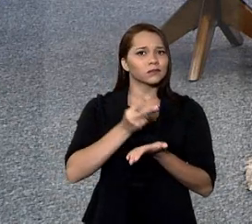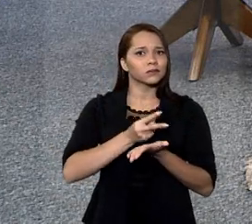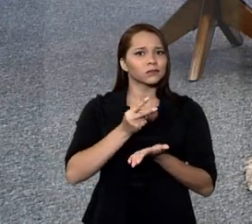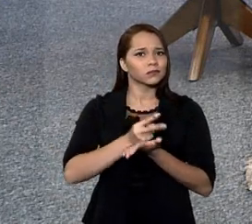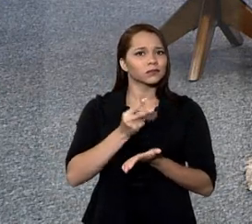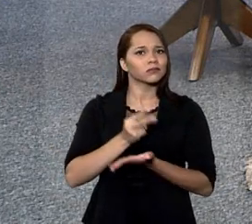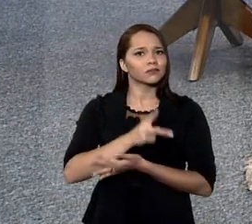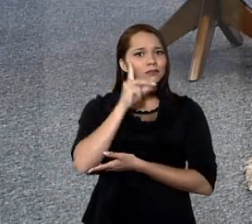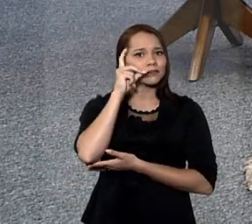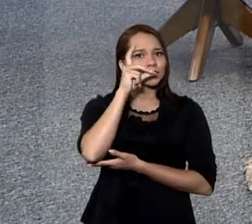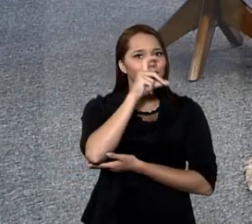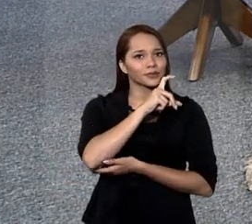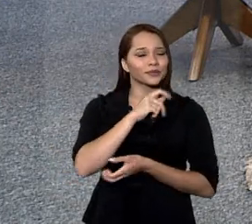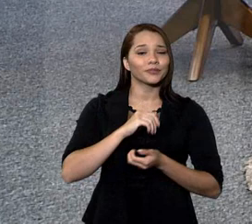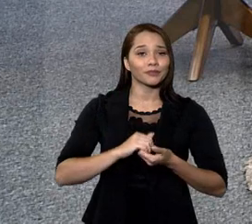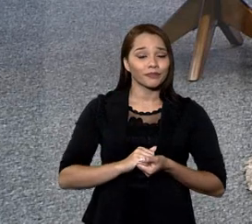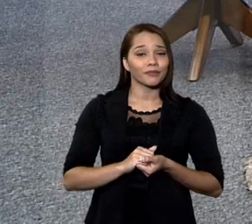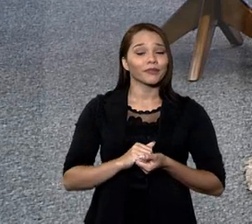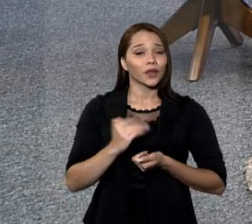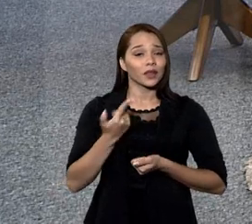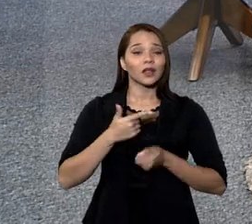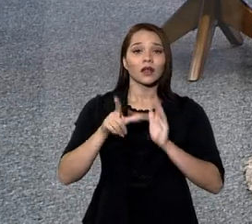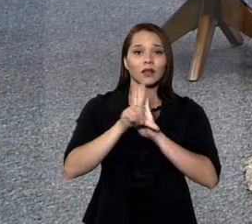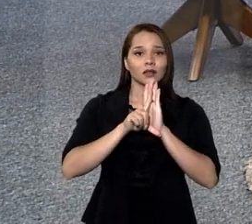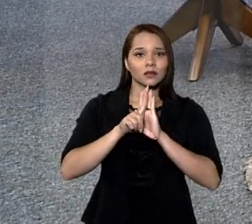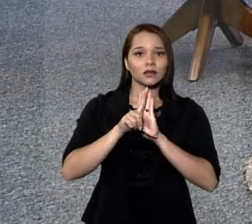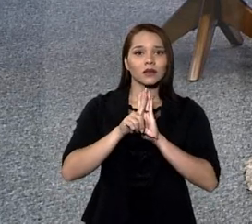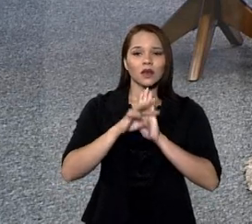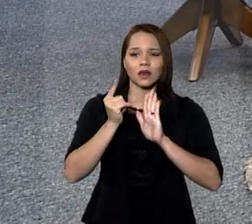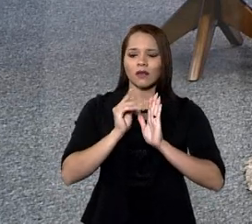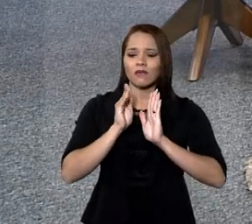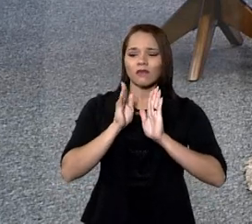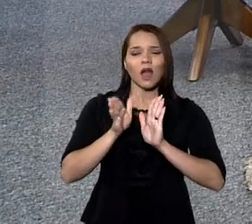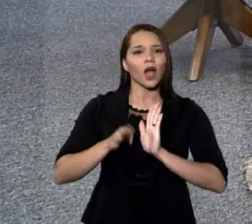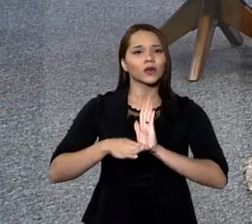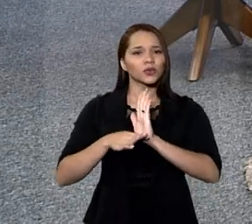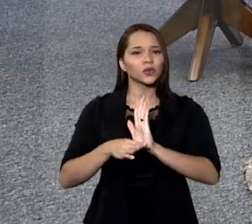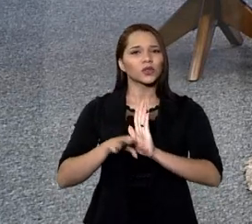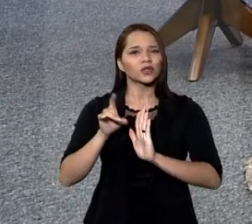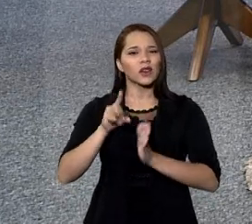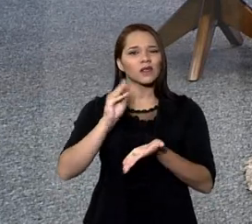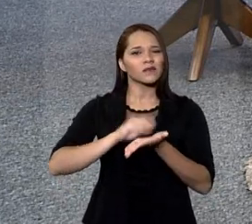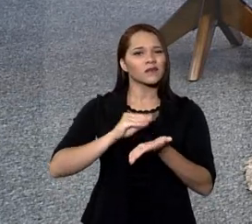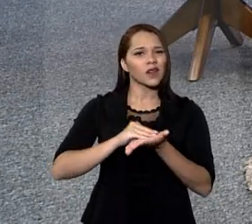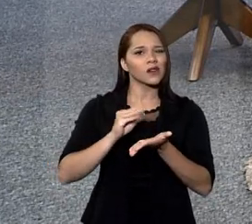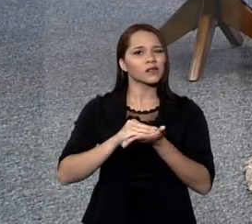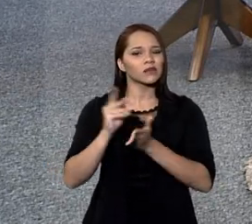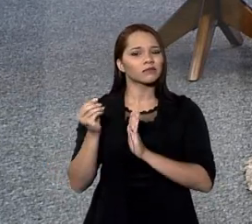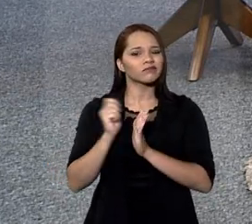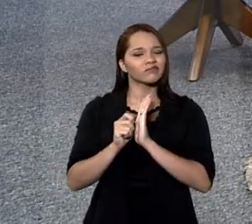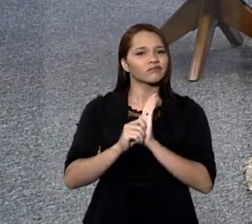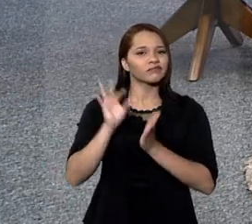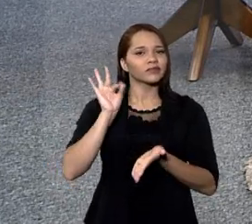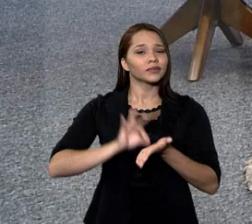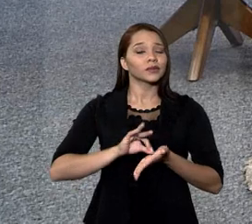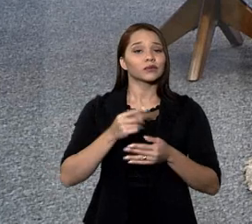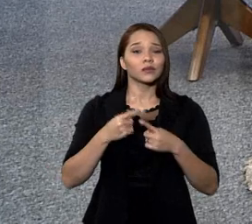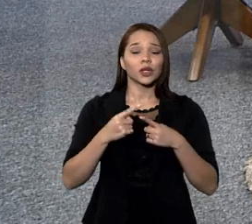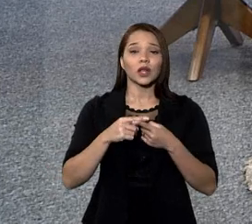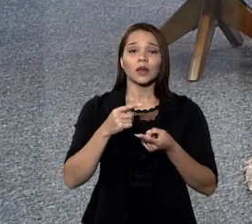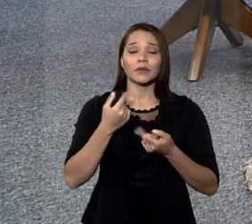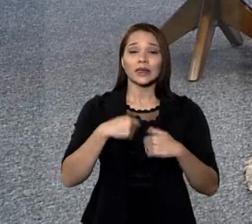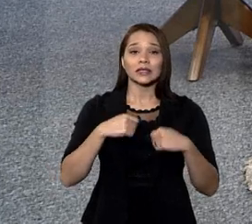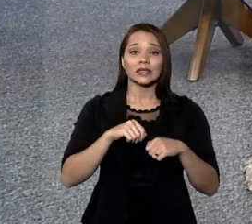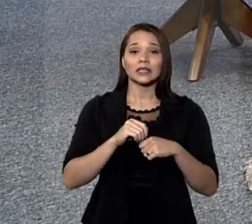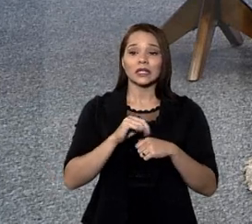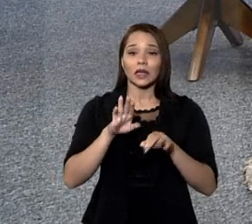constante e uma legislação que é favoráveis que falta um pouco da questão da materialidade porque nós